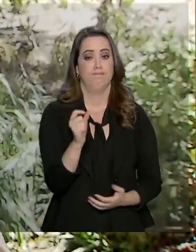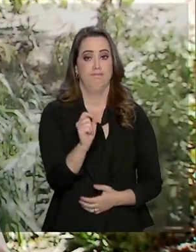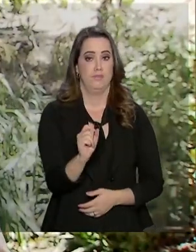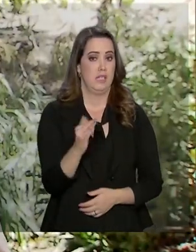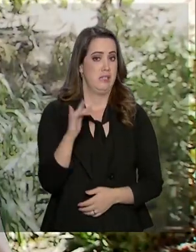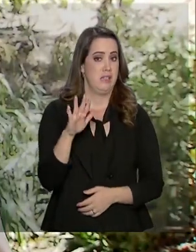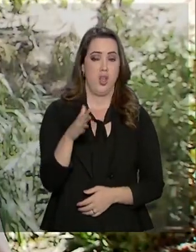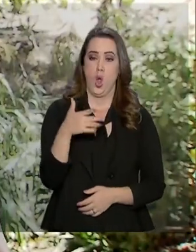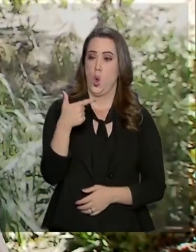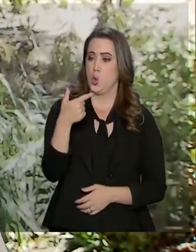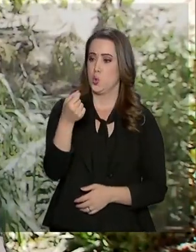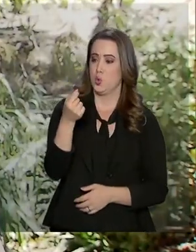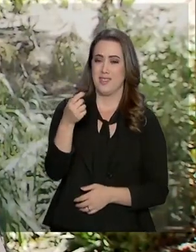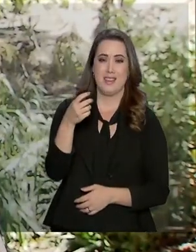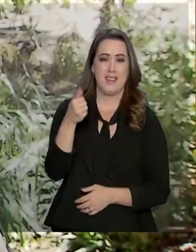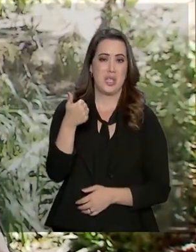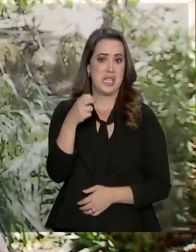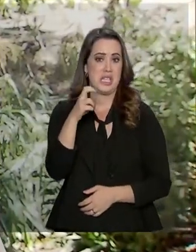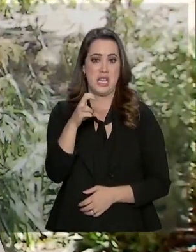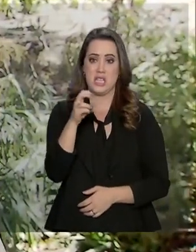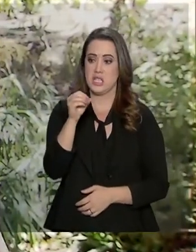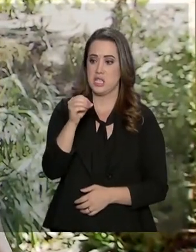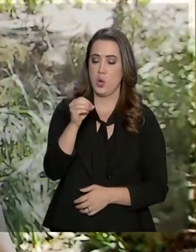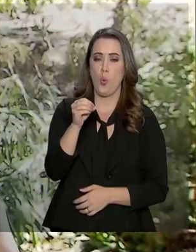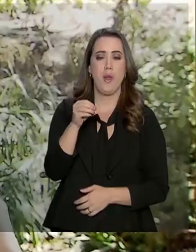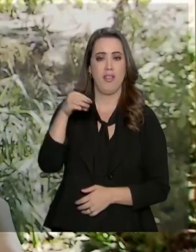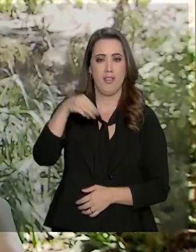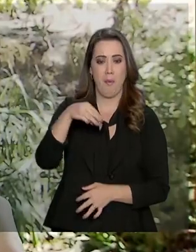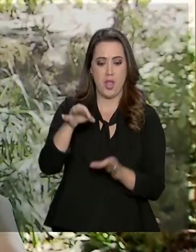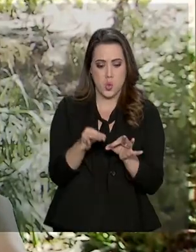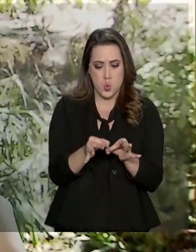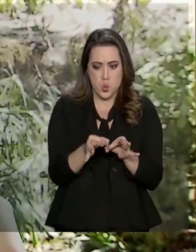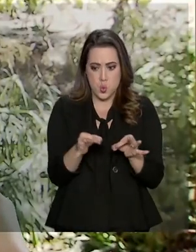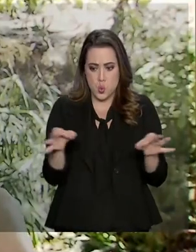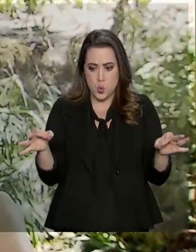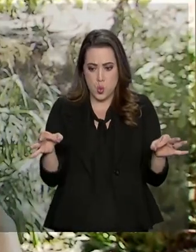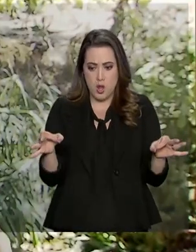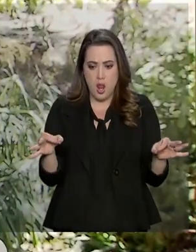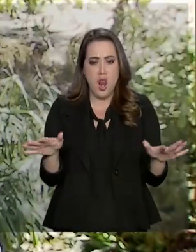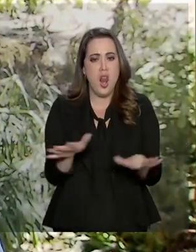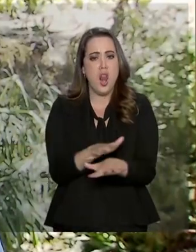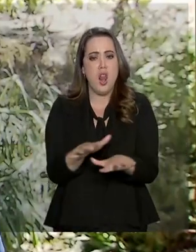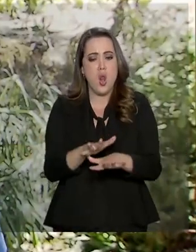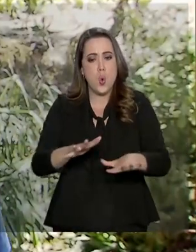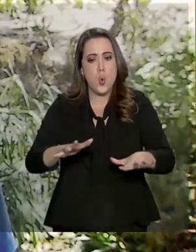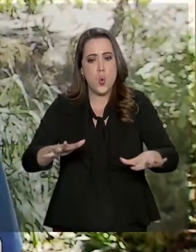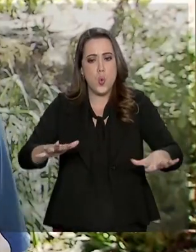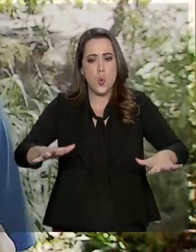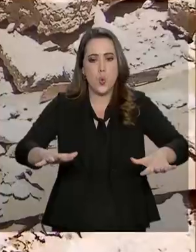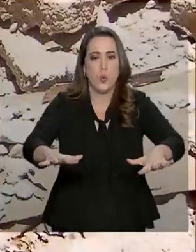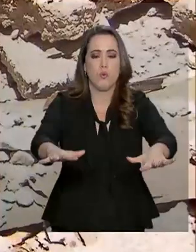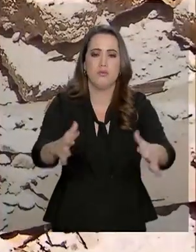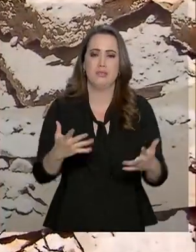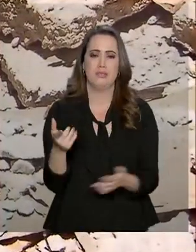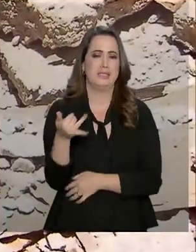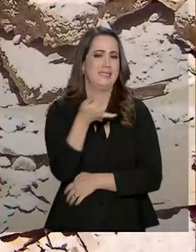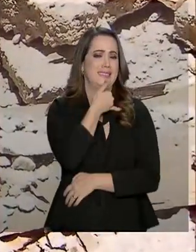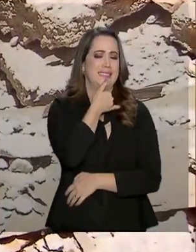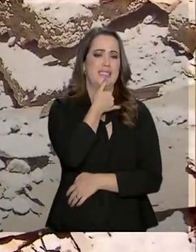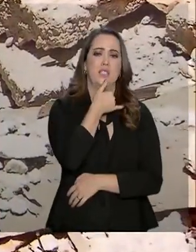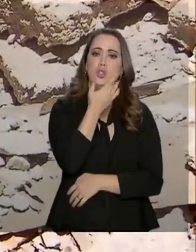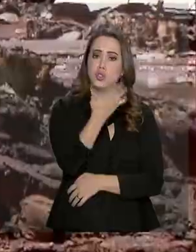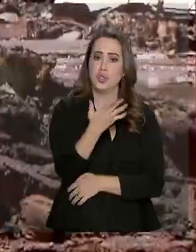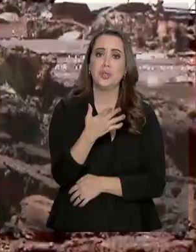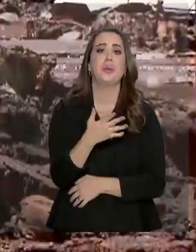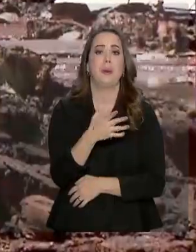uns 200 a 150 metros de lama populada. Então é muito triste mesmo, sabe, a situação. Ele perdeu amigos